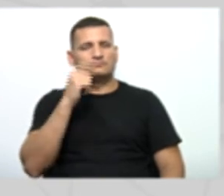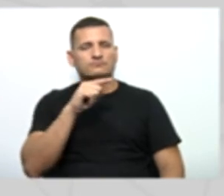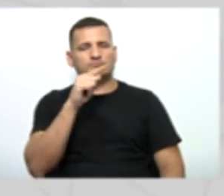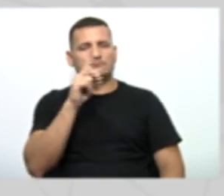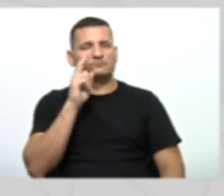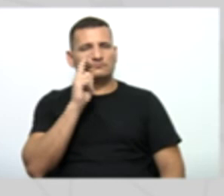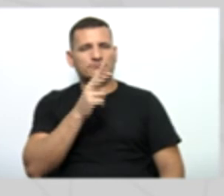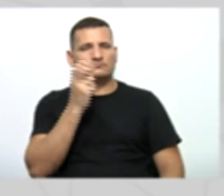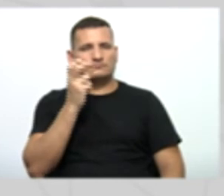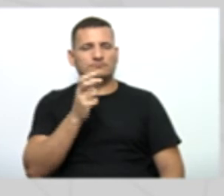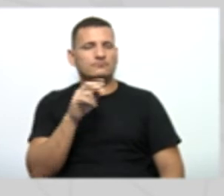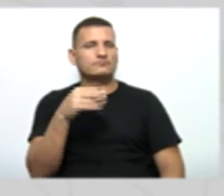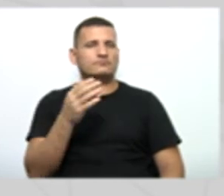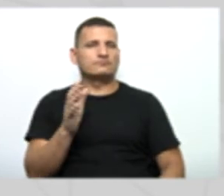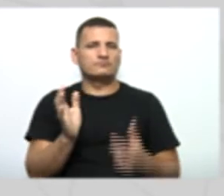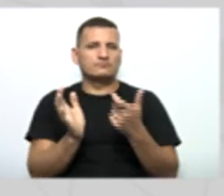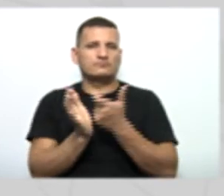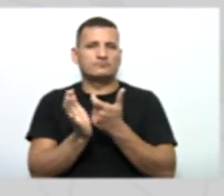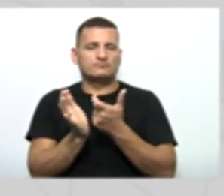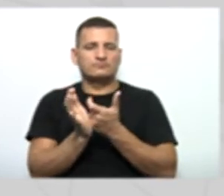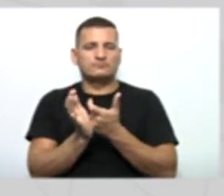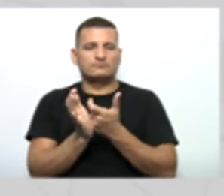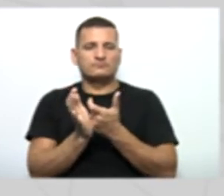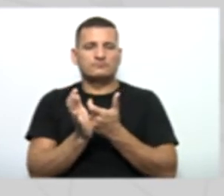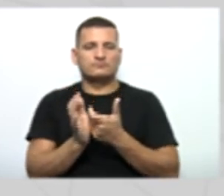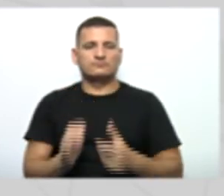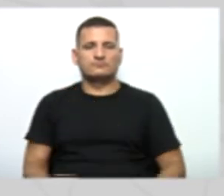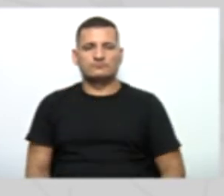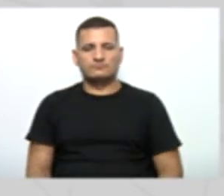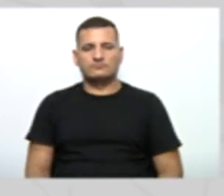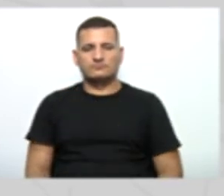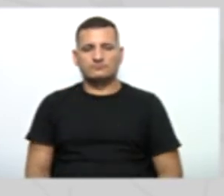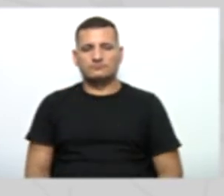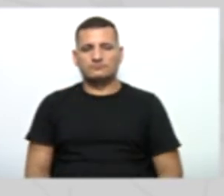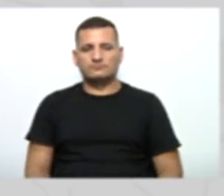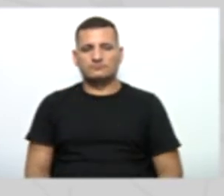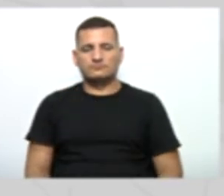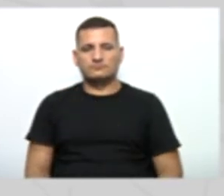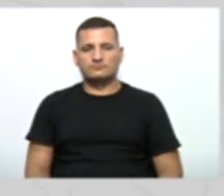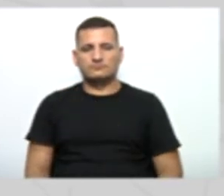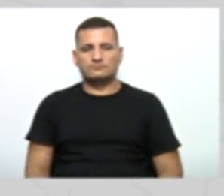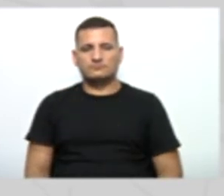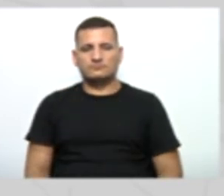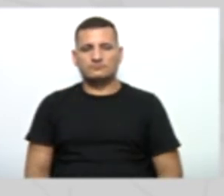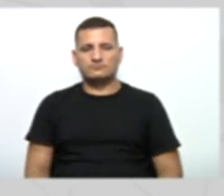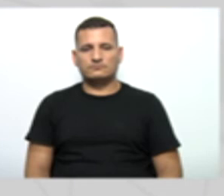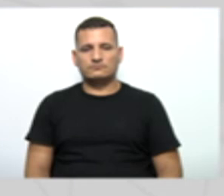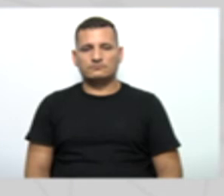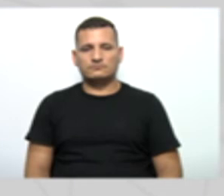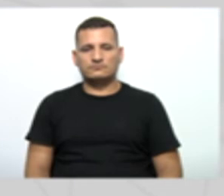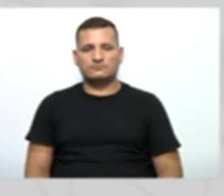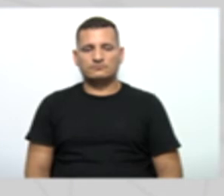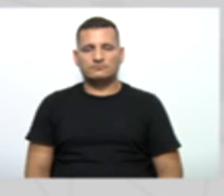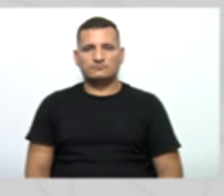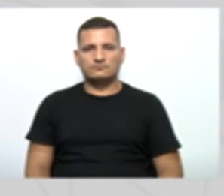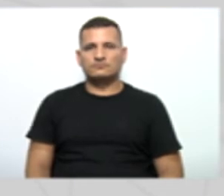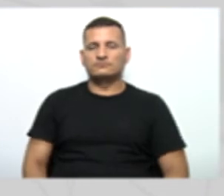ó, qual é a classe? Vamos lá, ó. Uma concessionária que trabalha com venda de veículo. Olha aí, ó,